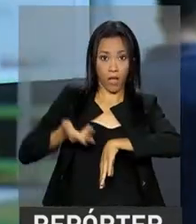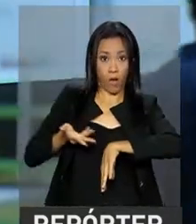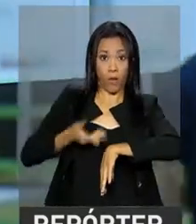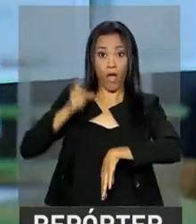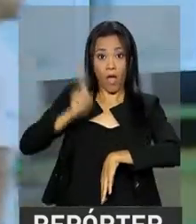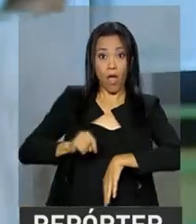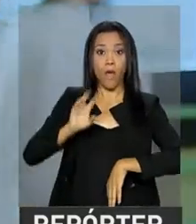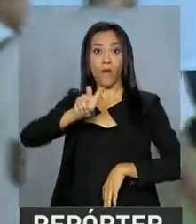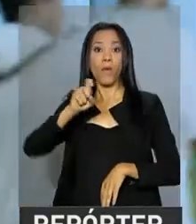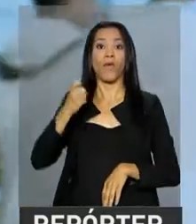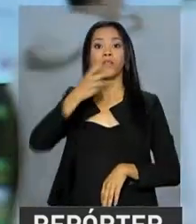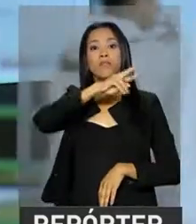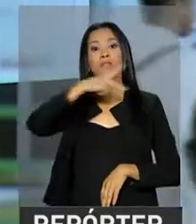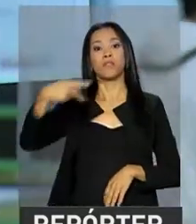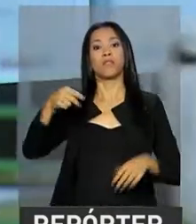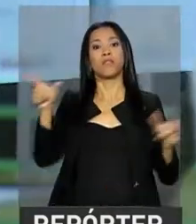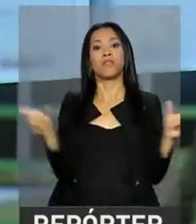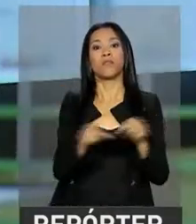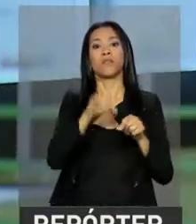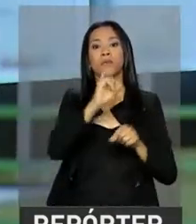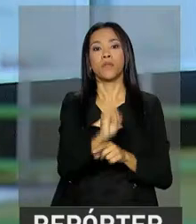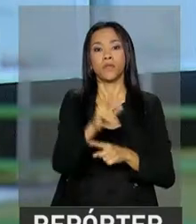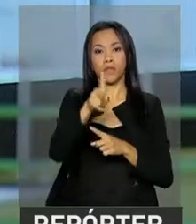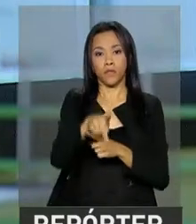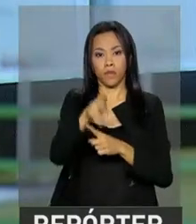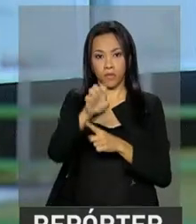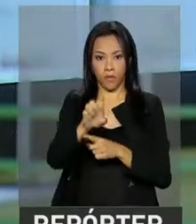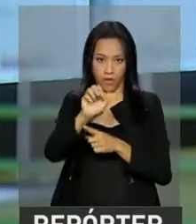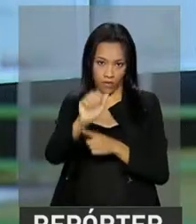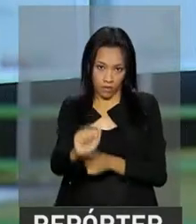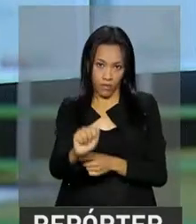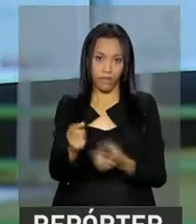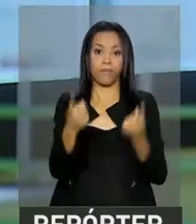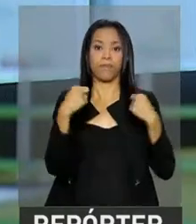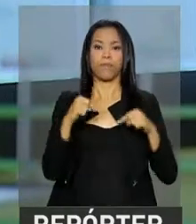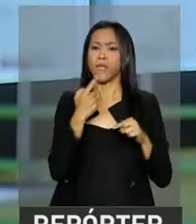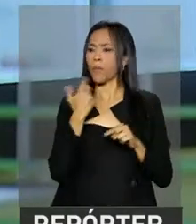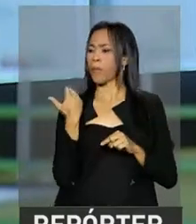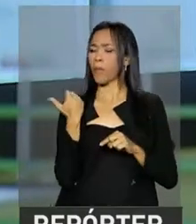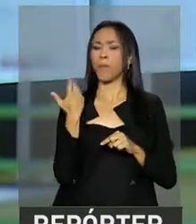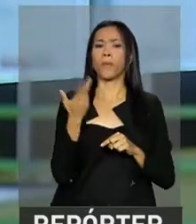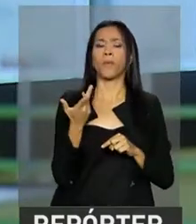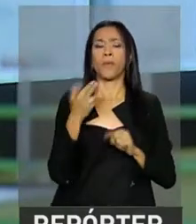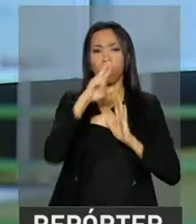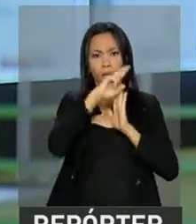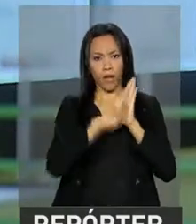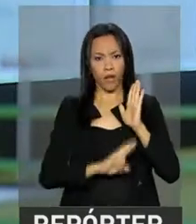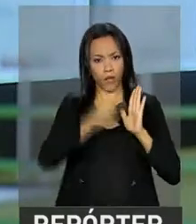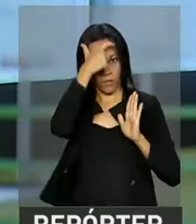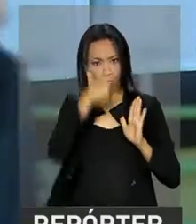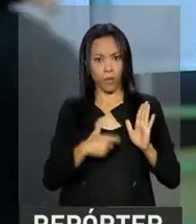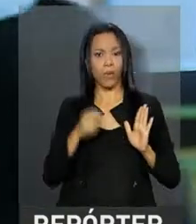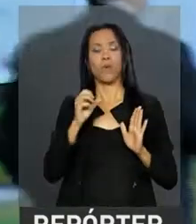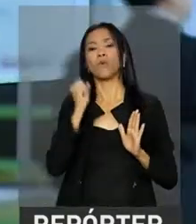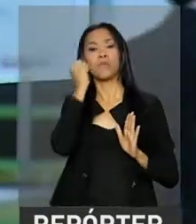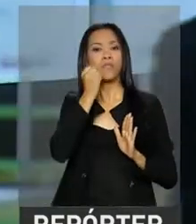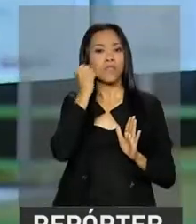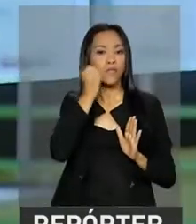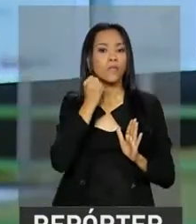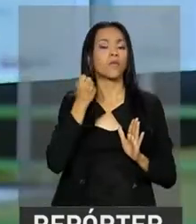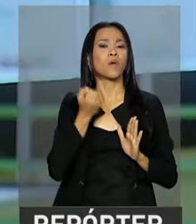ipea marcio pochman agora pouco o relator da reforma trabalhista no senado o senador ricardo ferraço